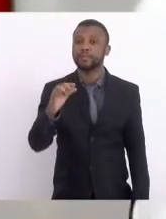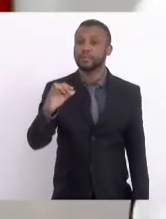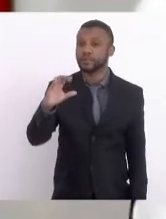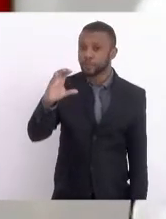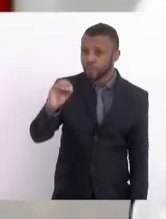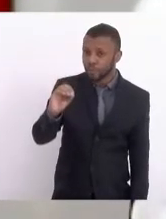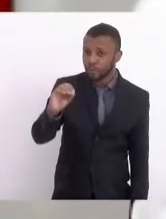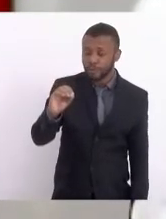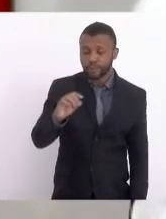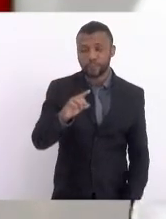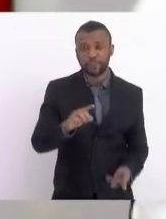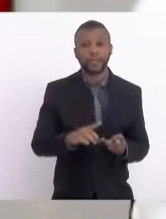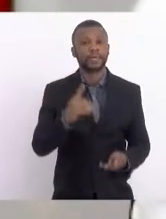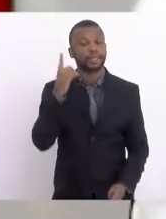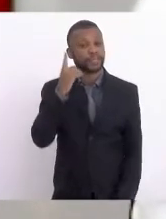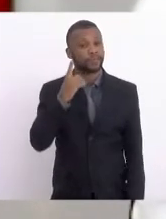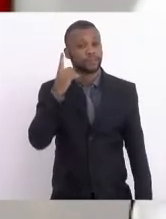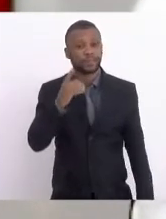deputada Zeidan,